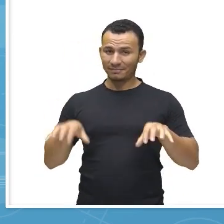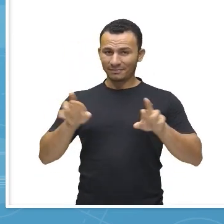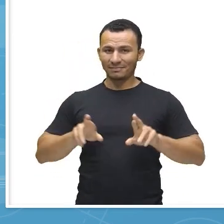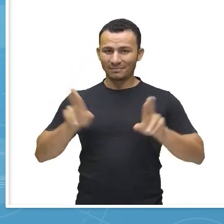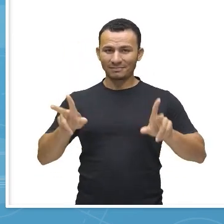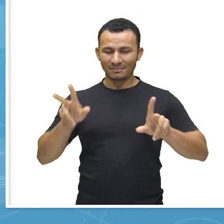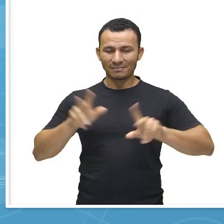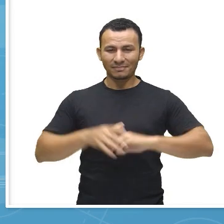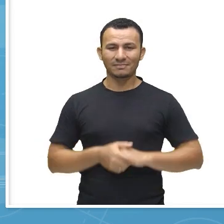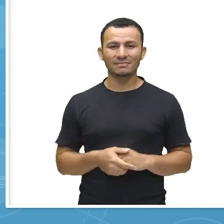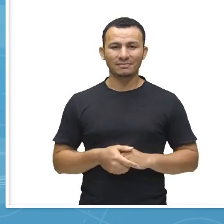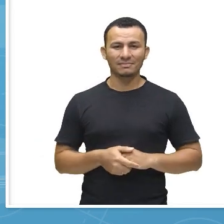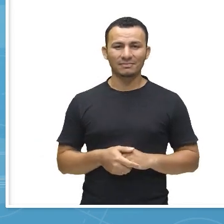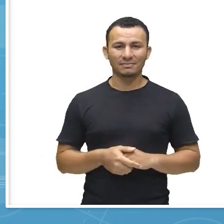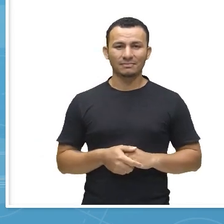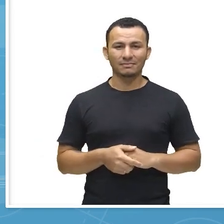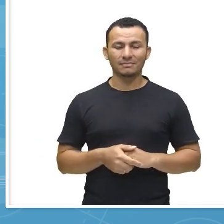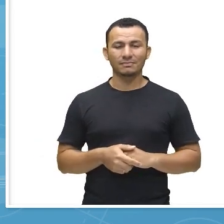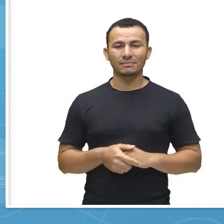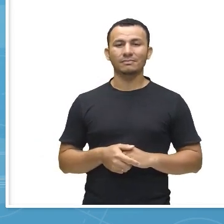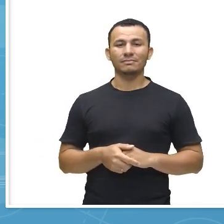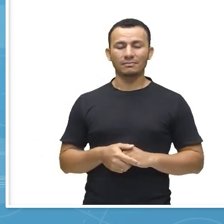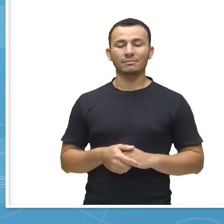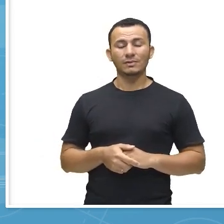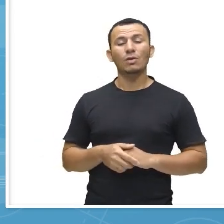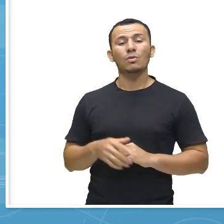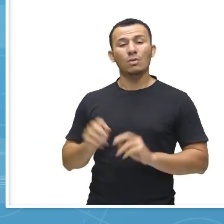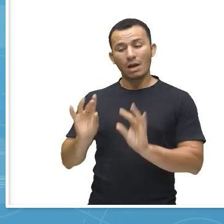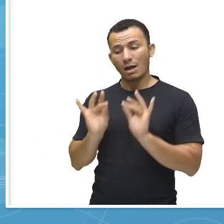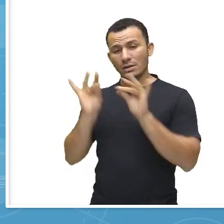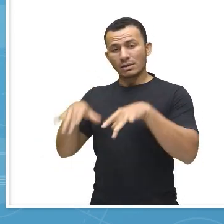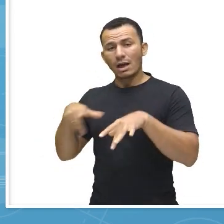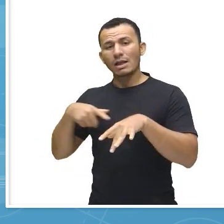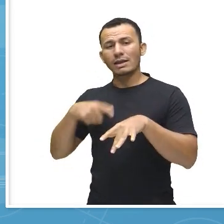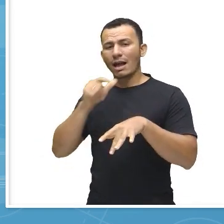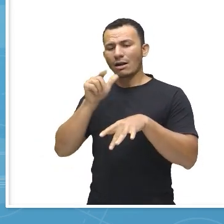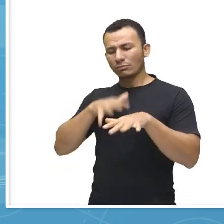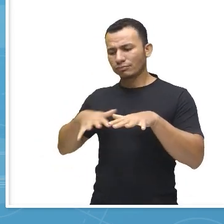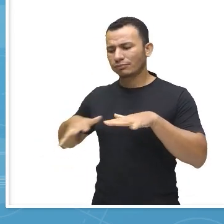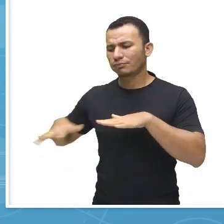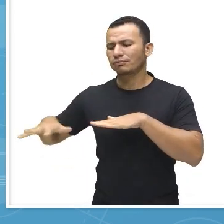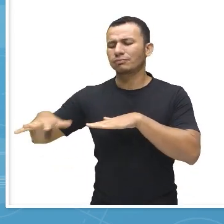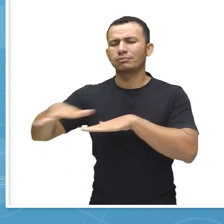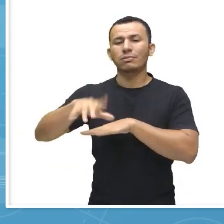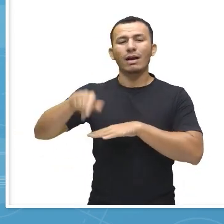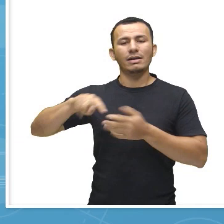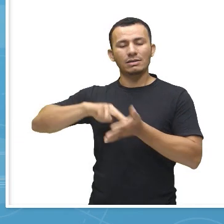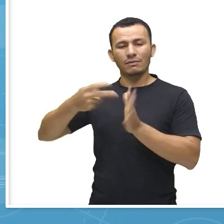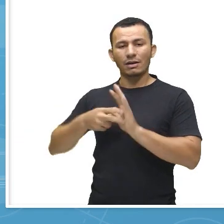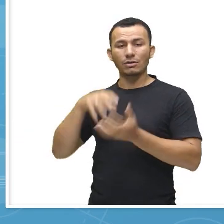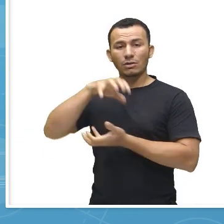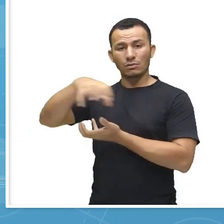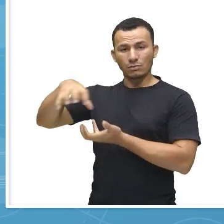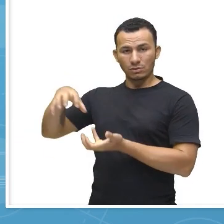Então, a gente pode perceber que mesmo a Austrália toda cercada por água, é considerada uma massa continental, tá? E já a Groenlândia, ela vai